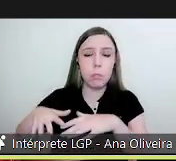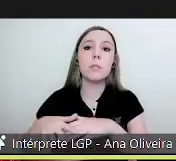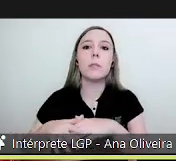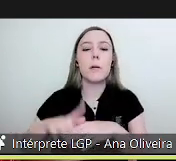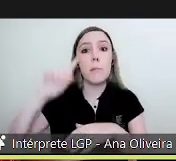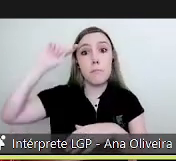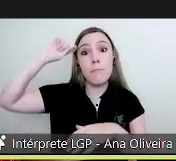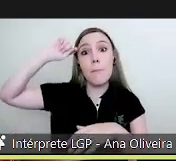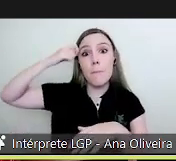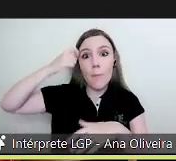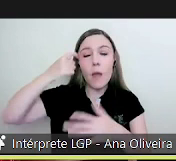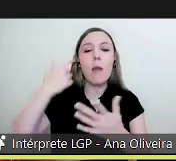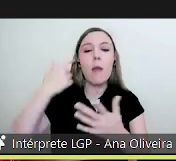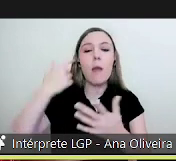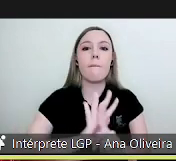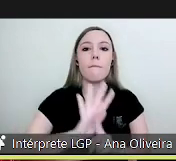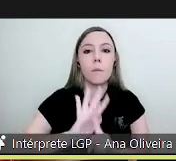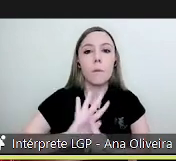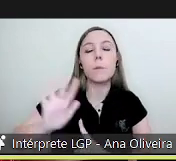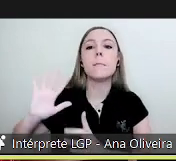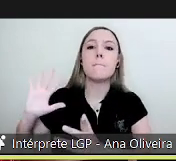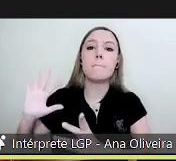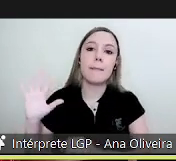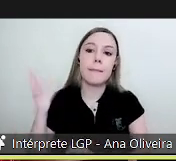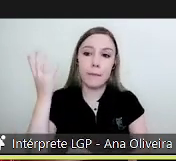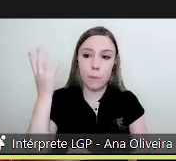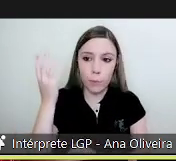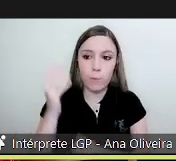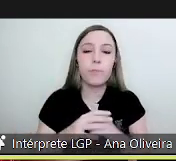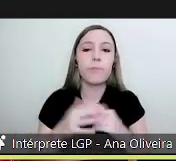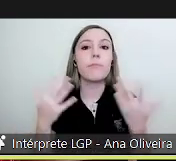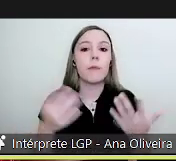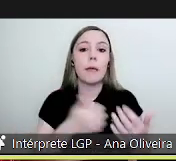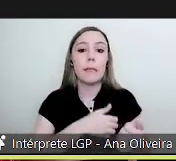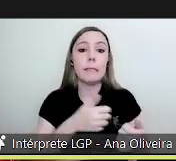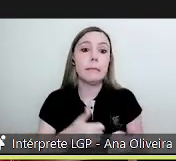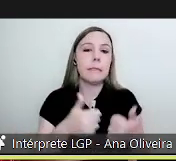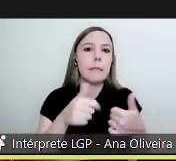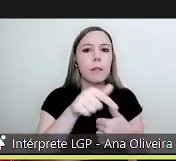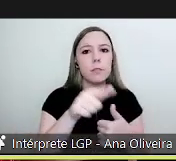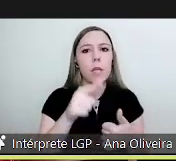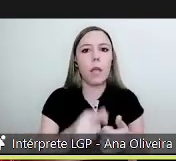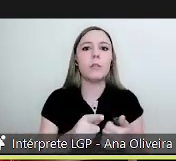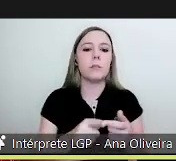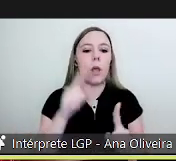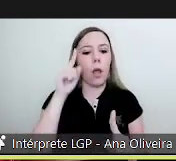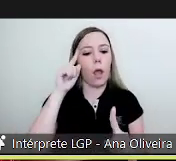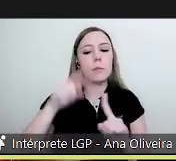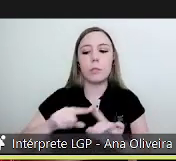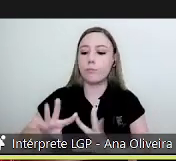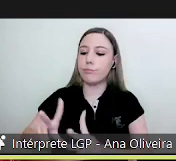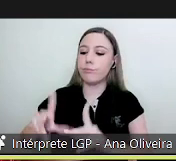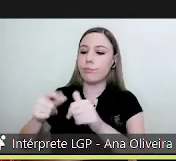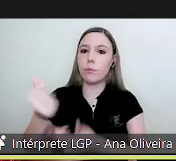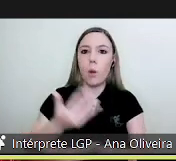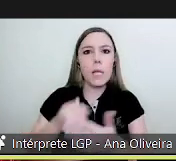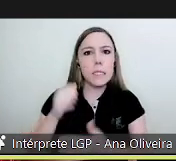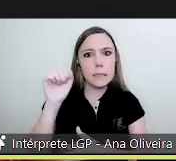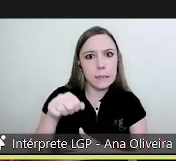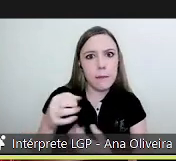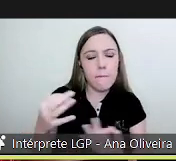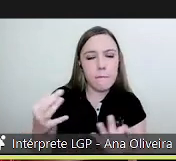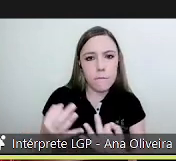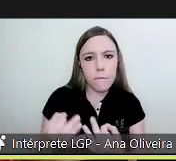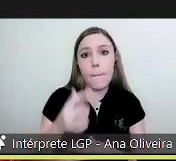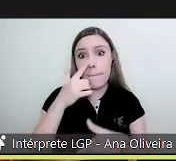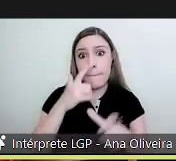de vista do impacto climático. Portanto, as cidades são polos de desenvolvimento económico, acerto, é onde as